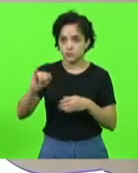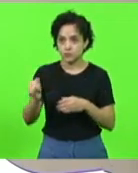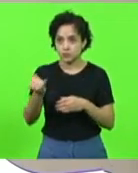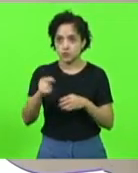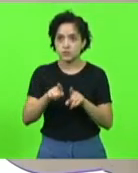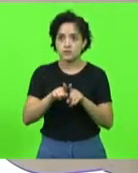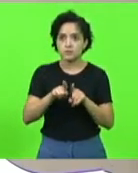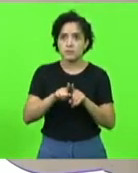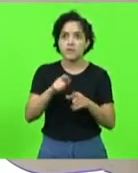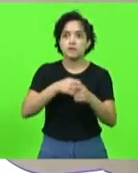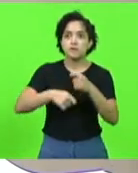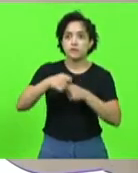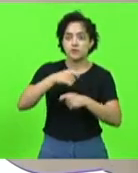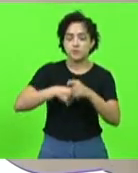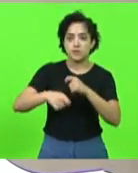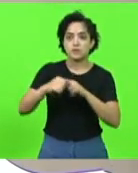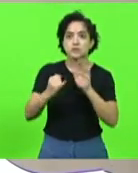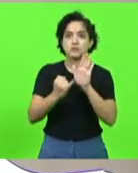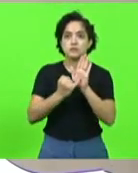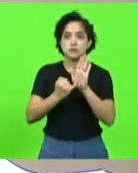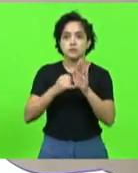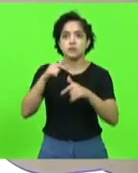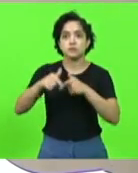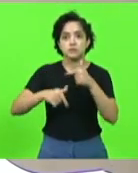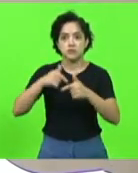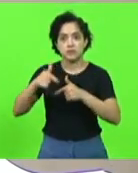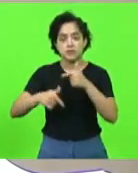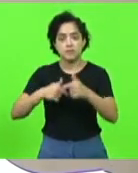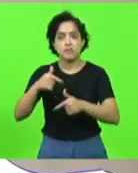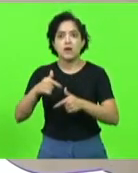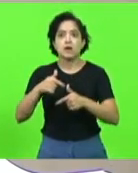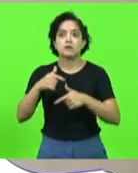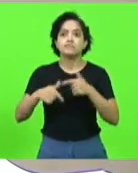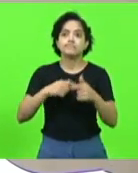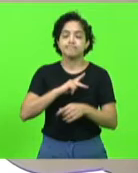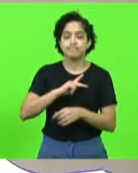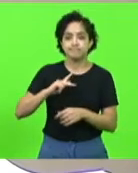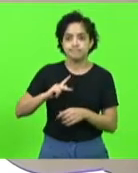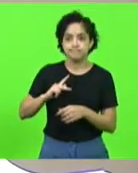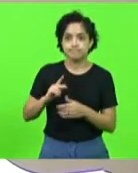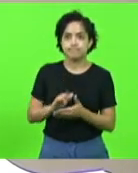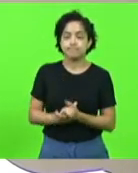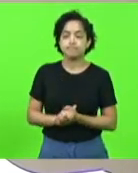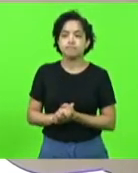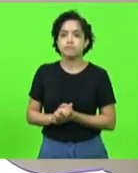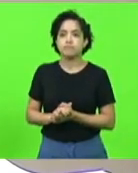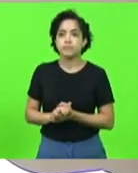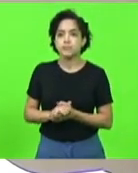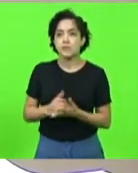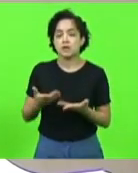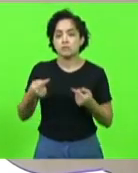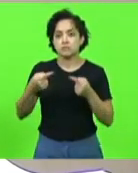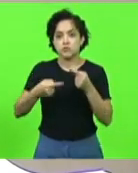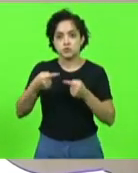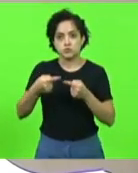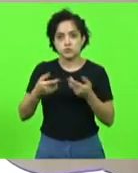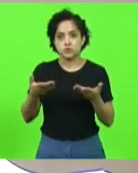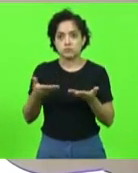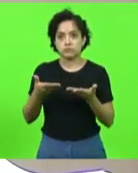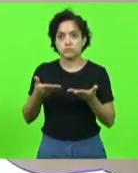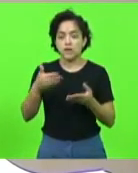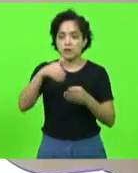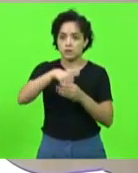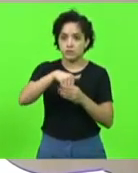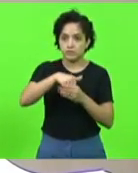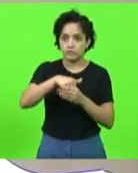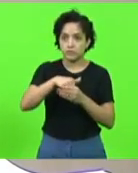Justiça, Comissão de Finanças e Tributação e Comissão de Trabalho, Administração e Serviço Público. Em discussão. Não havendo quem queira discutir em votação,